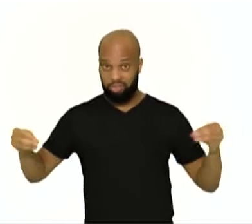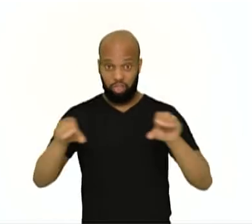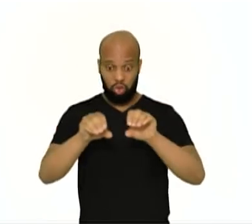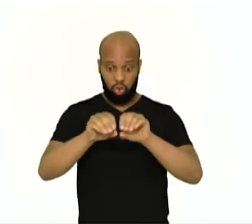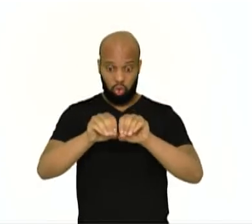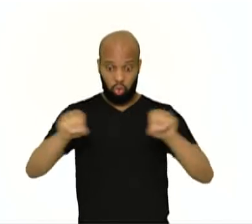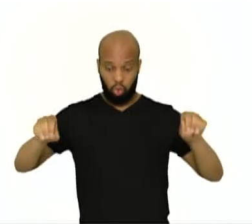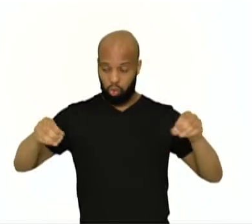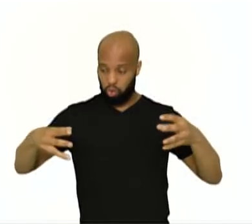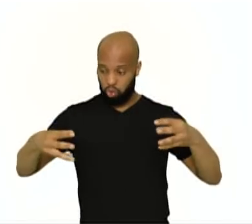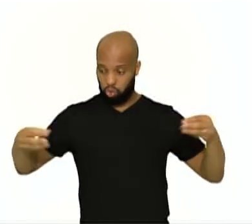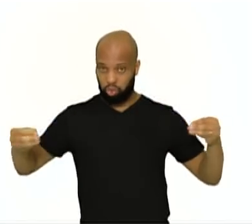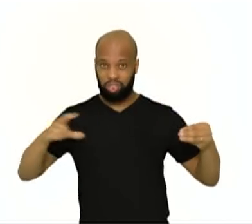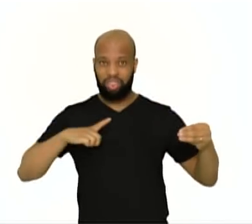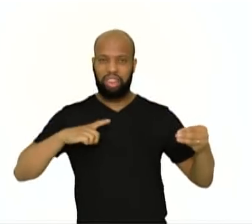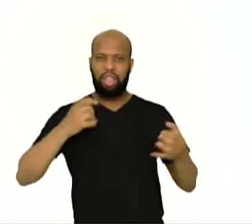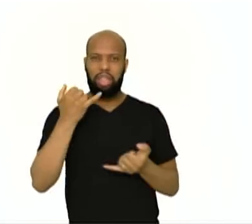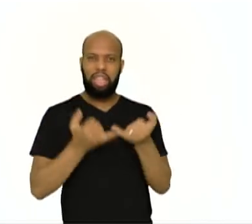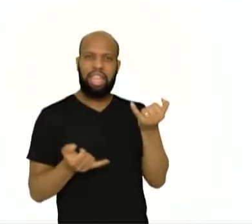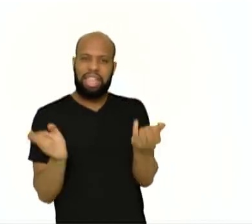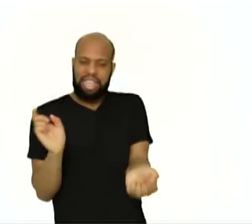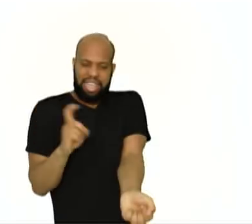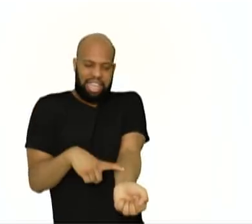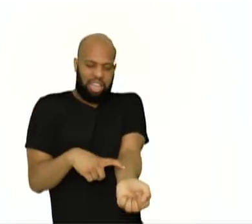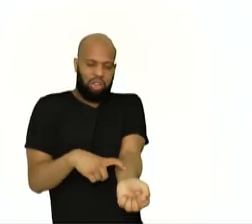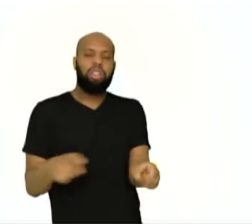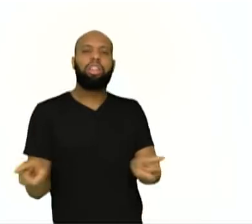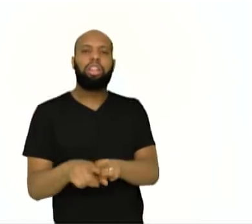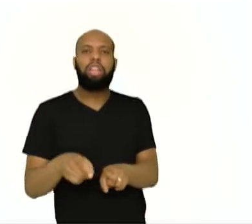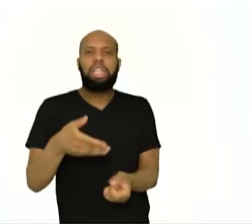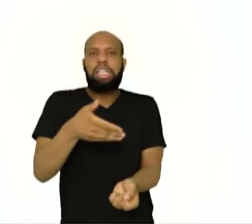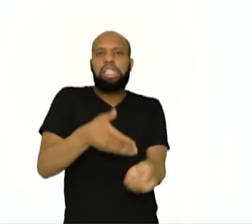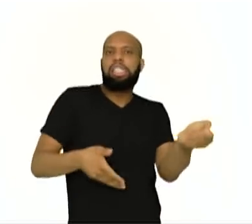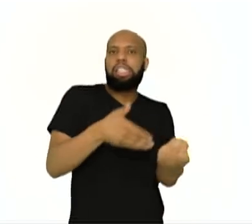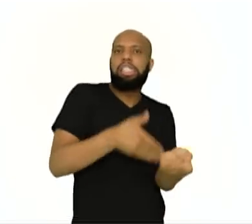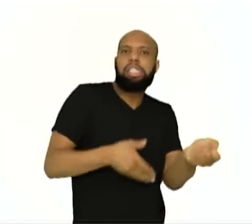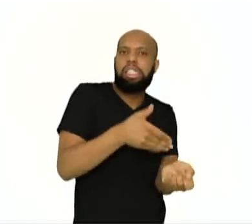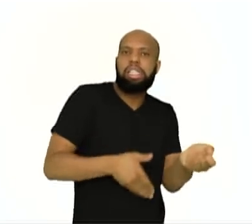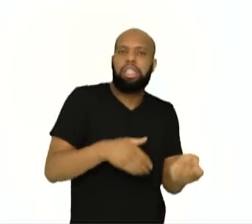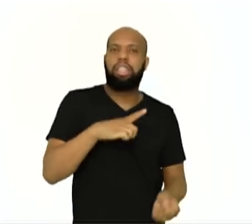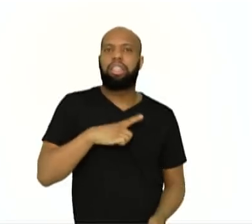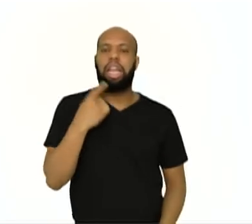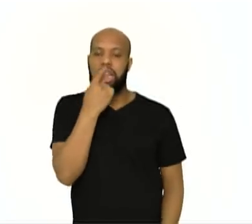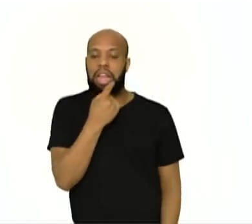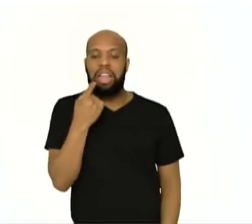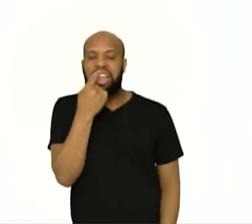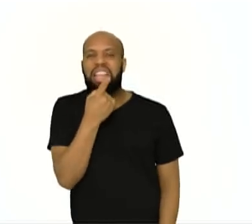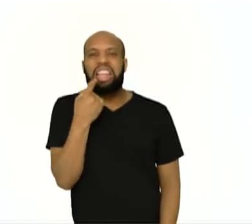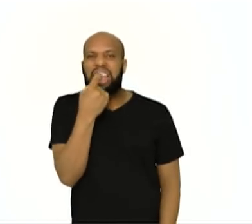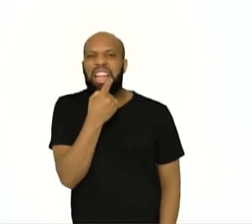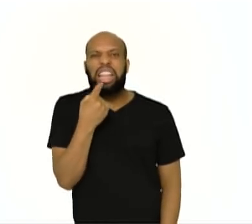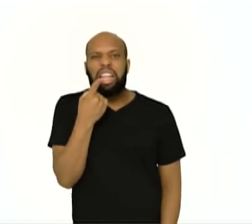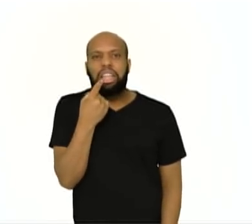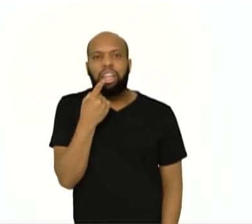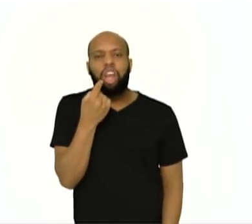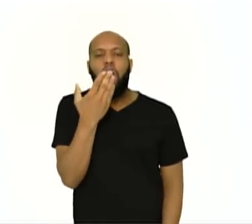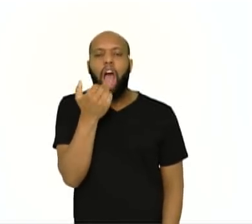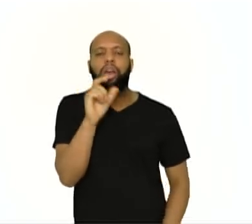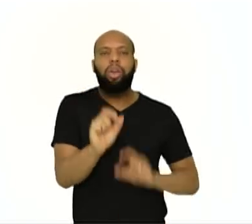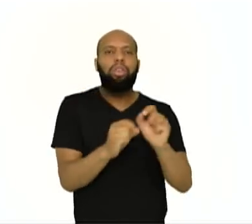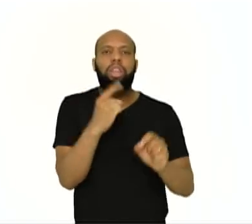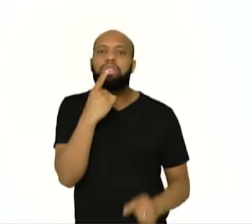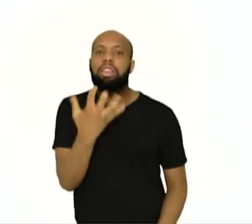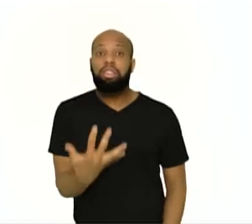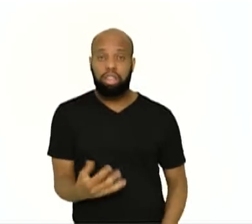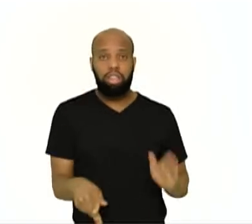corpo, ganchos e placas cortantes que estão presentes na sua boca. Vão se alimentar do quê? De